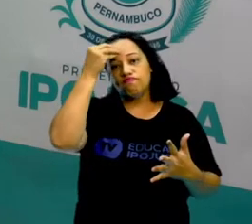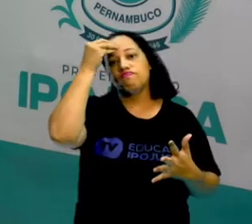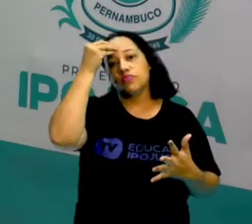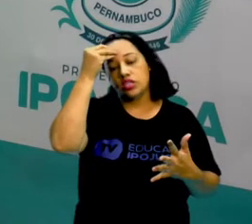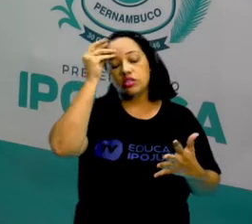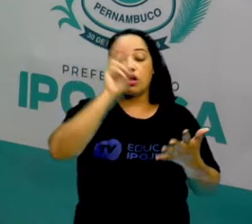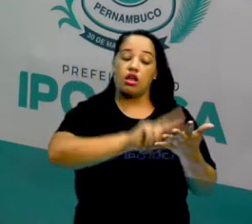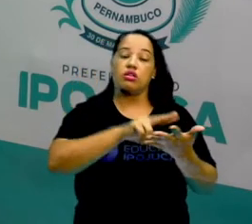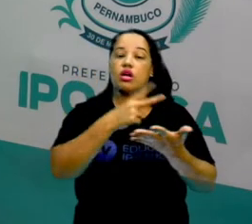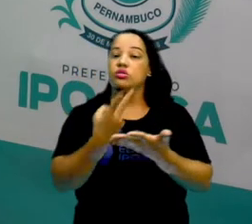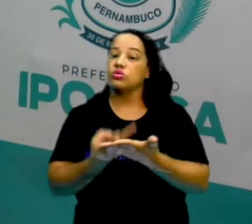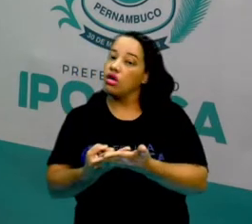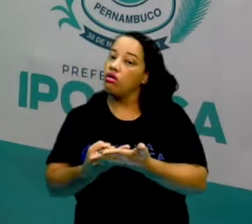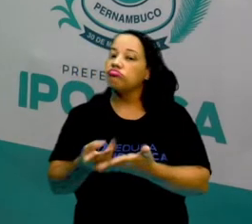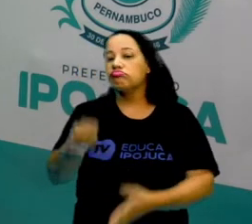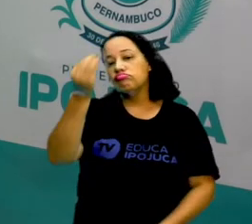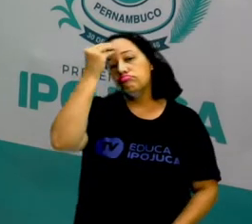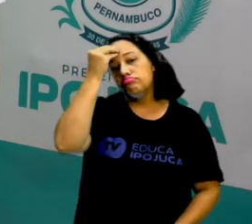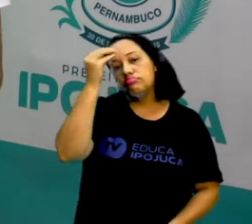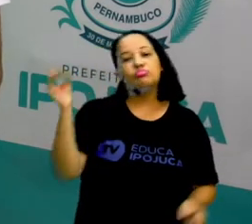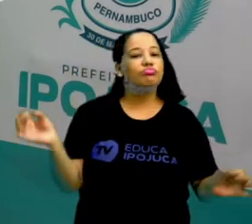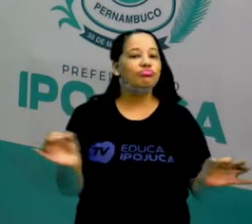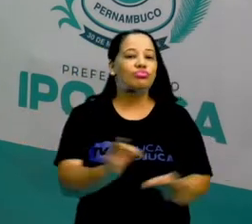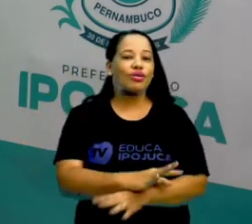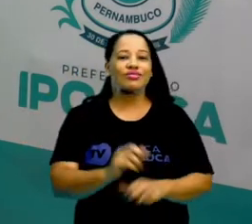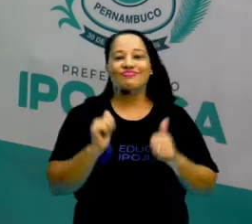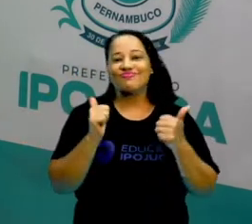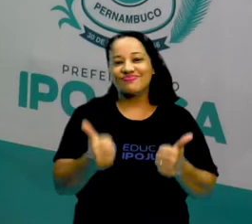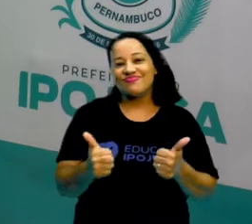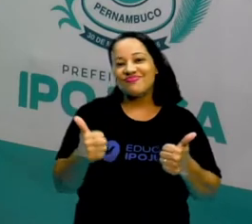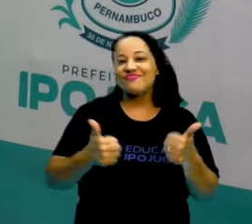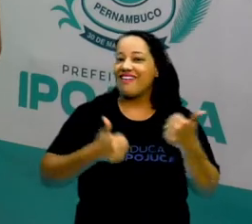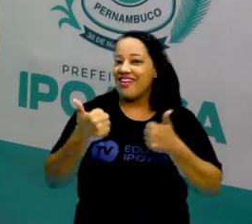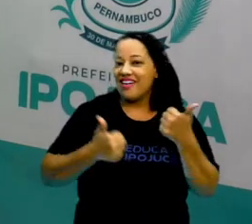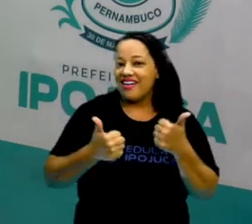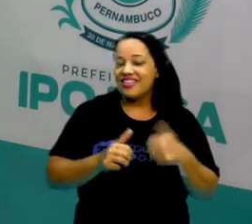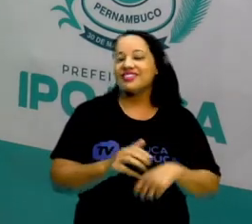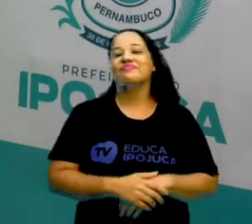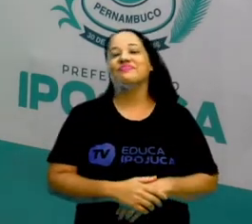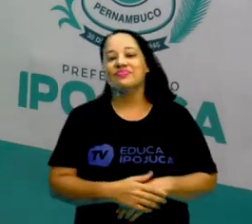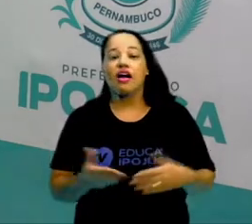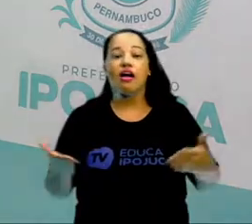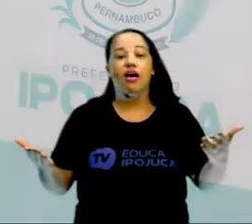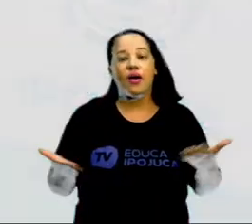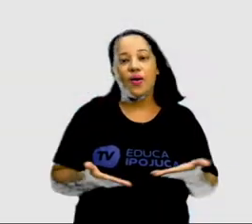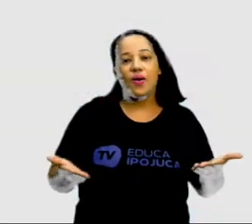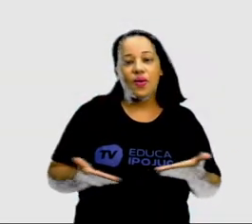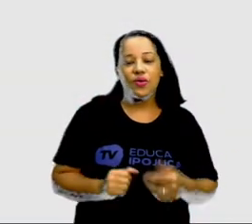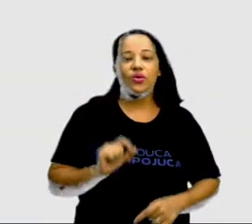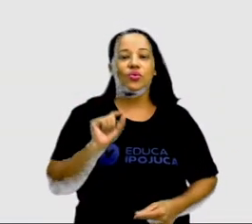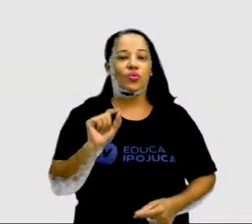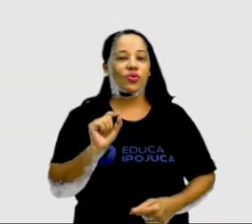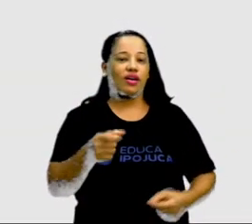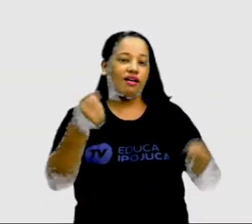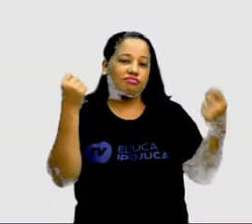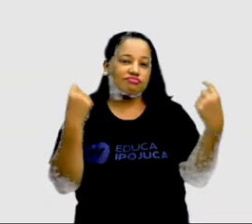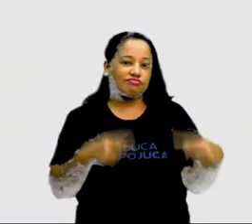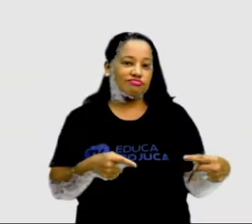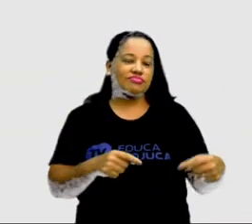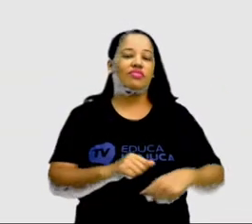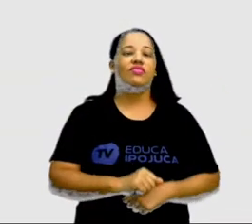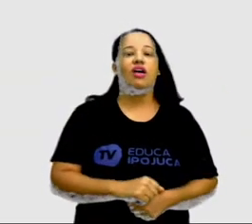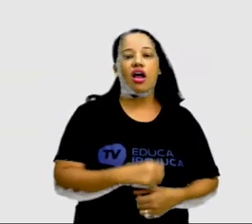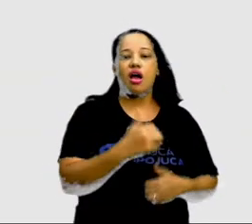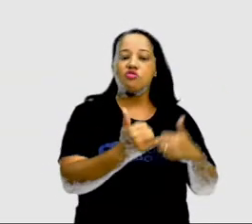sua tradução. E pronto. Acabou-se. Beleza? Então vamos para o nosso Week Challenge. O nosso Week Challenge dessa semana